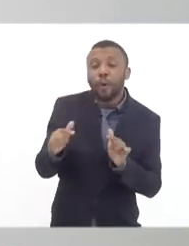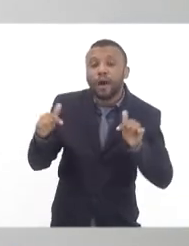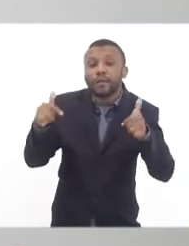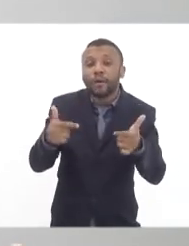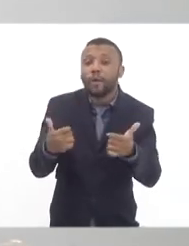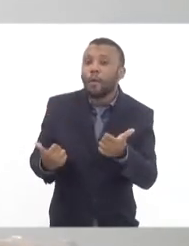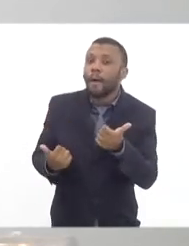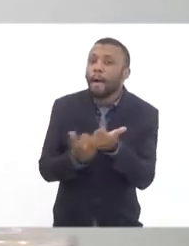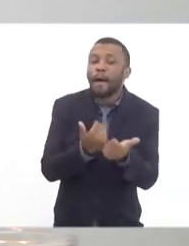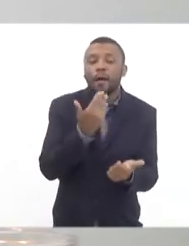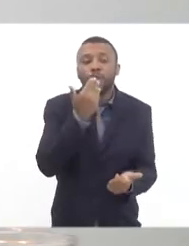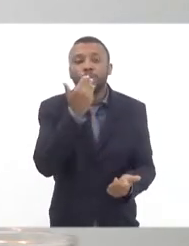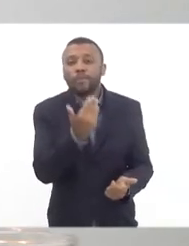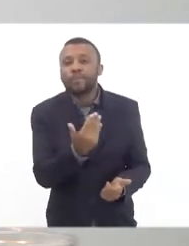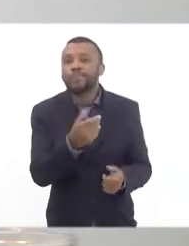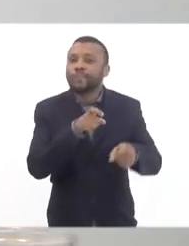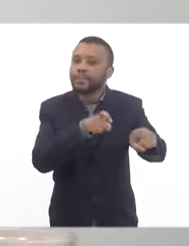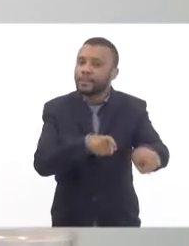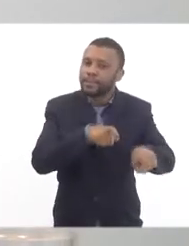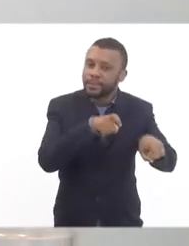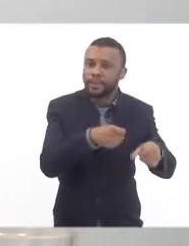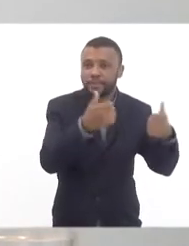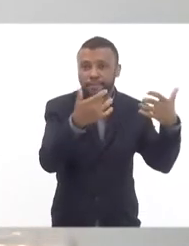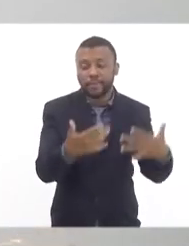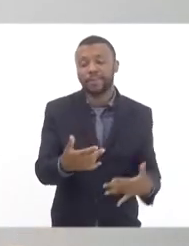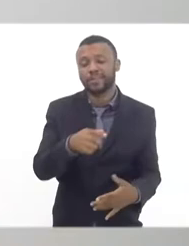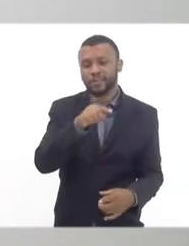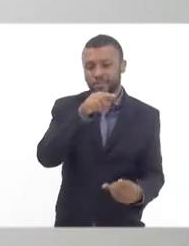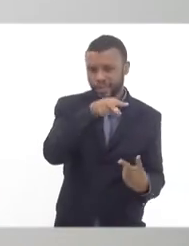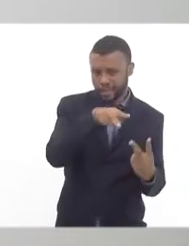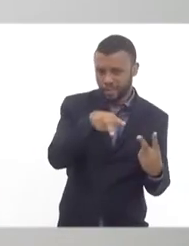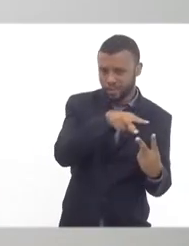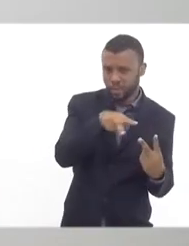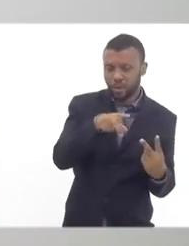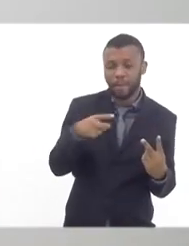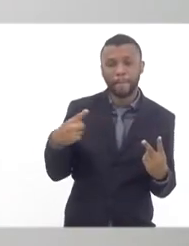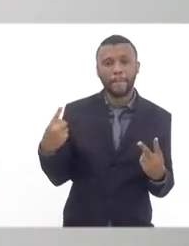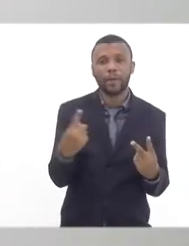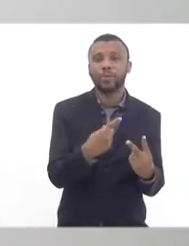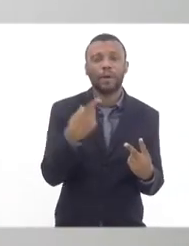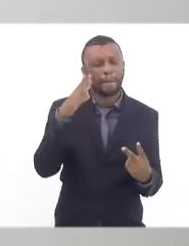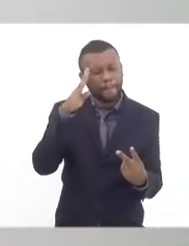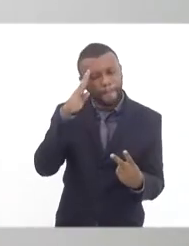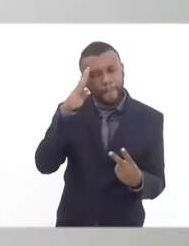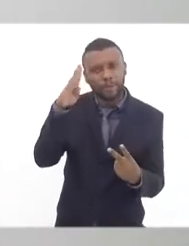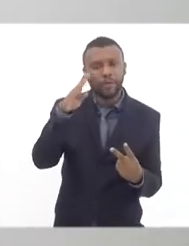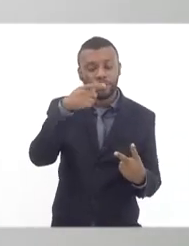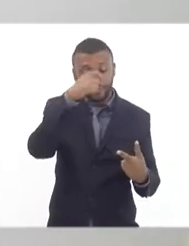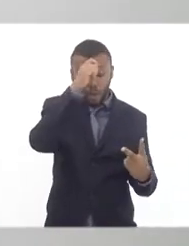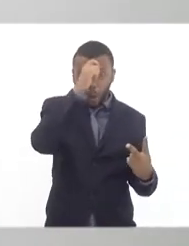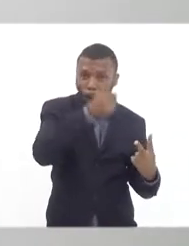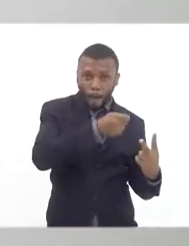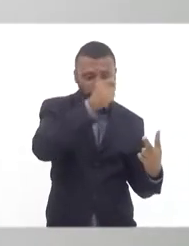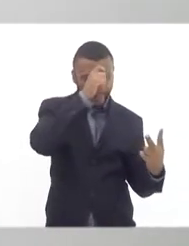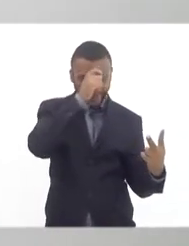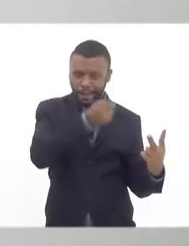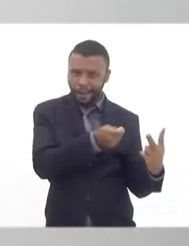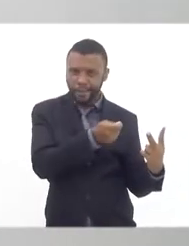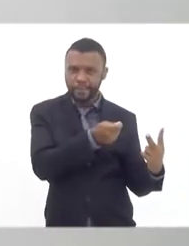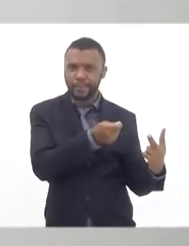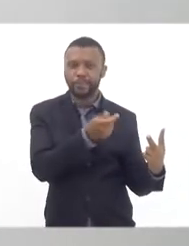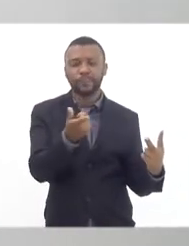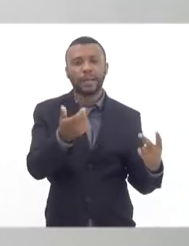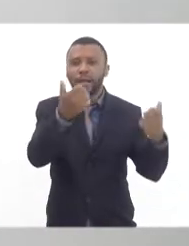Né? Falar do Juarez e Elter aqui, para nós, mais do que fazer homenagem a eles dois, é falar que quem